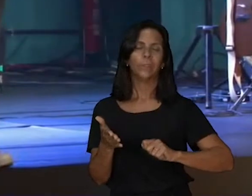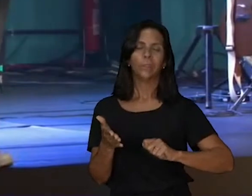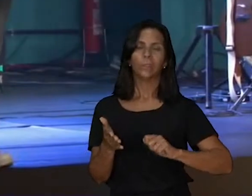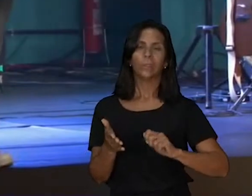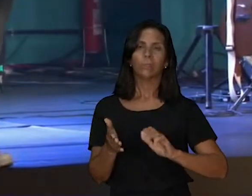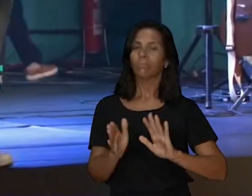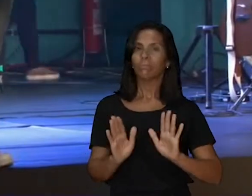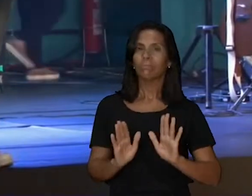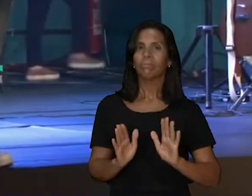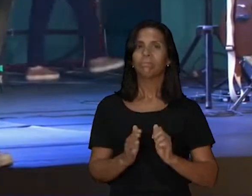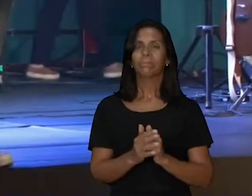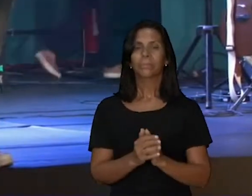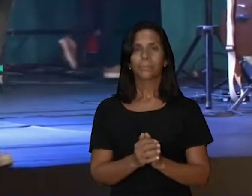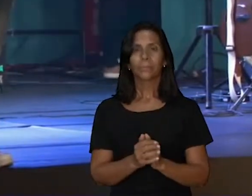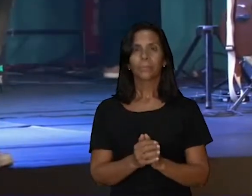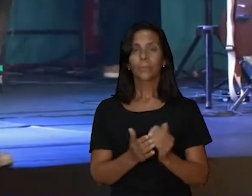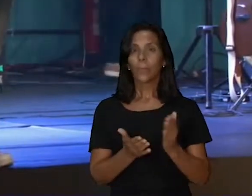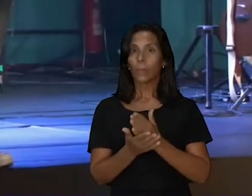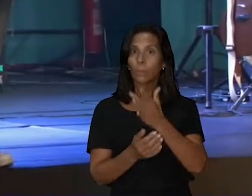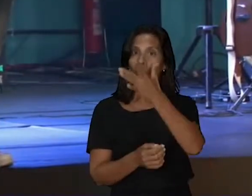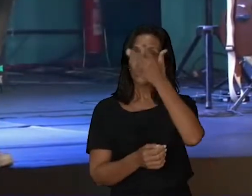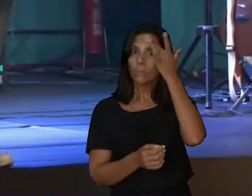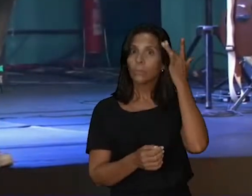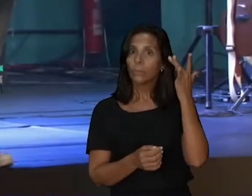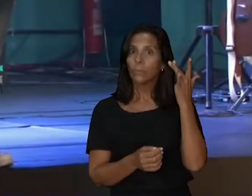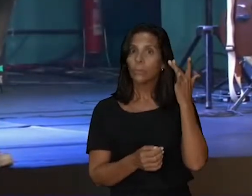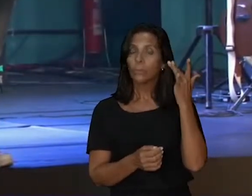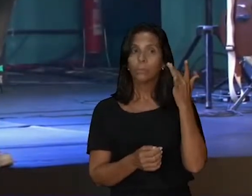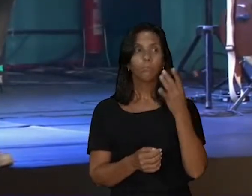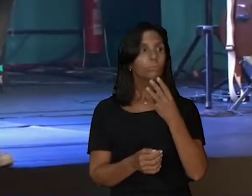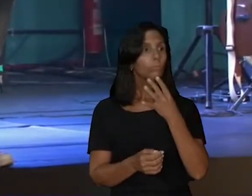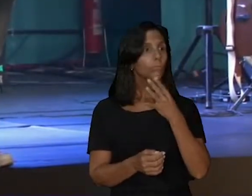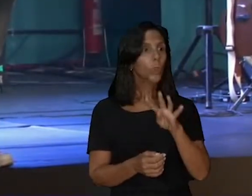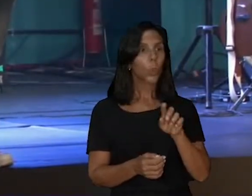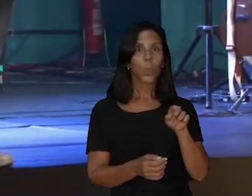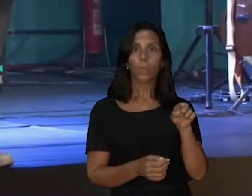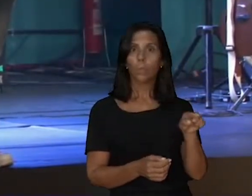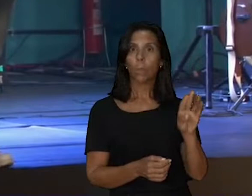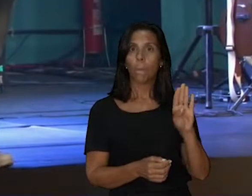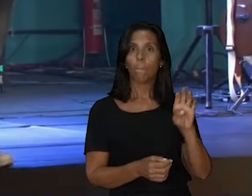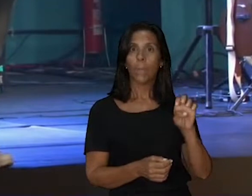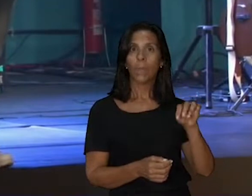Alguns de vocês não conheciam Benê.